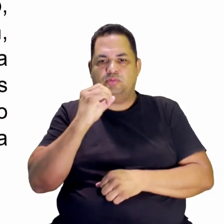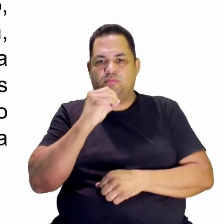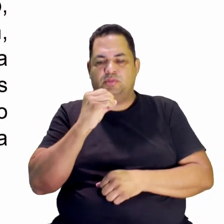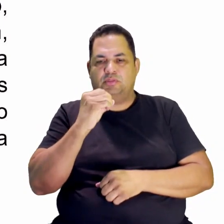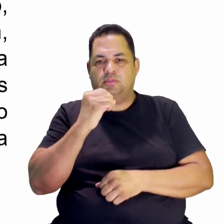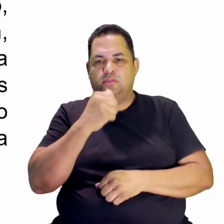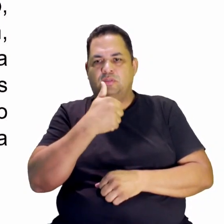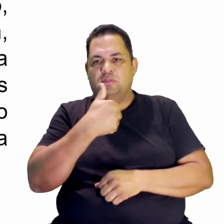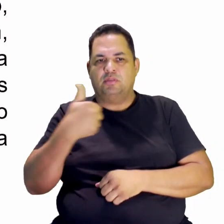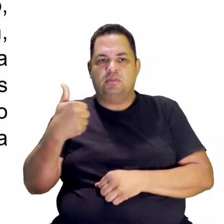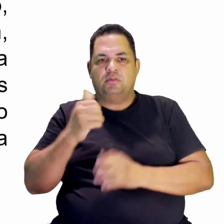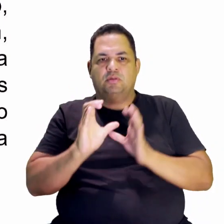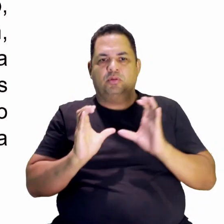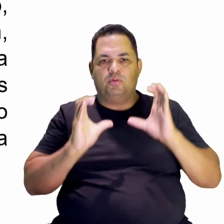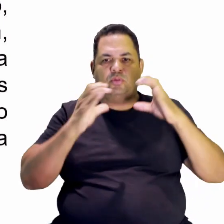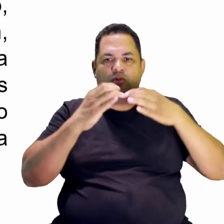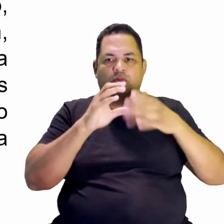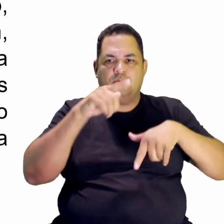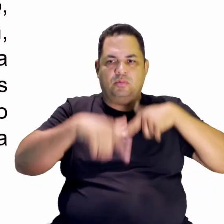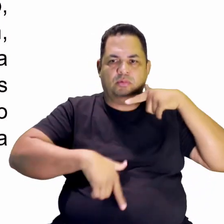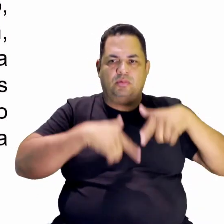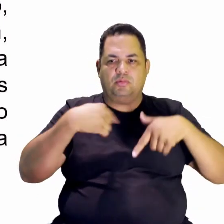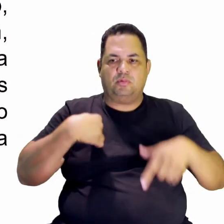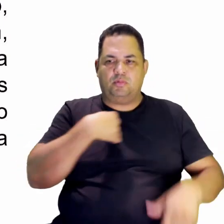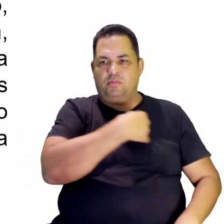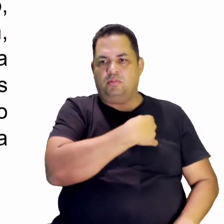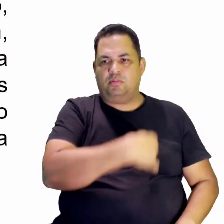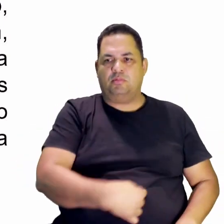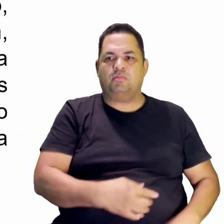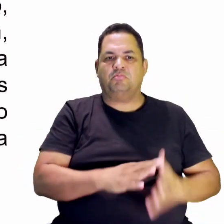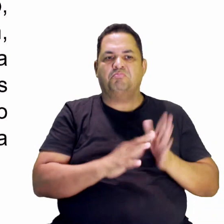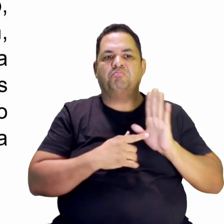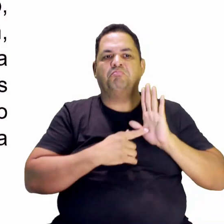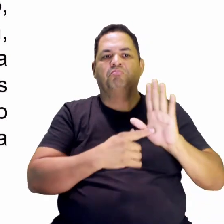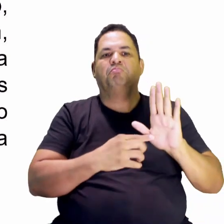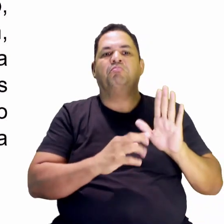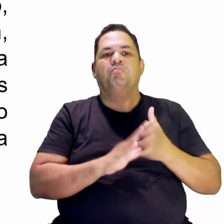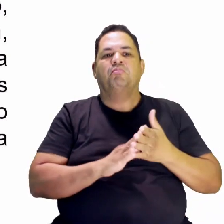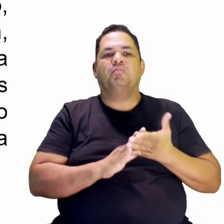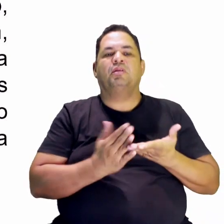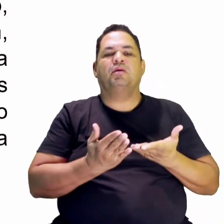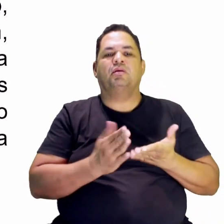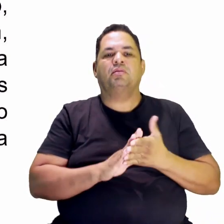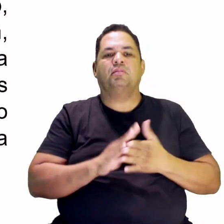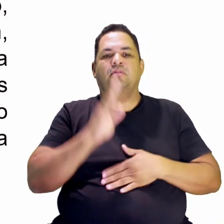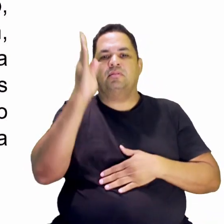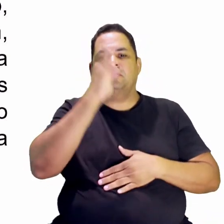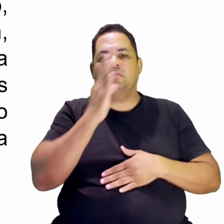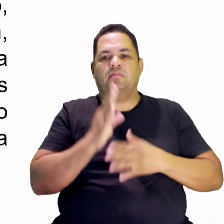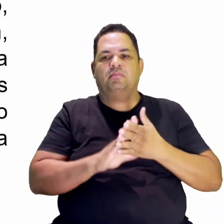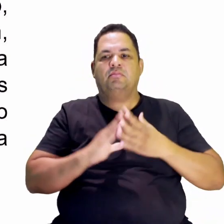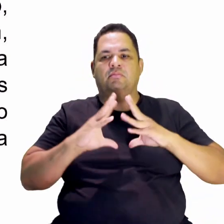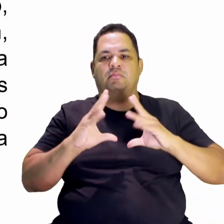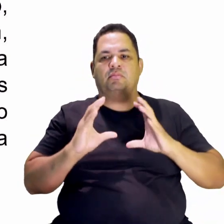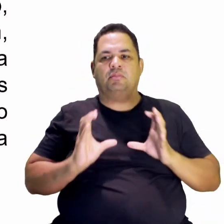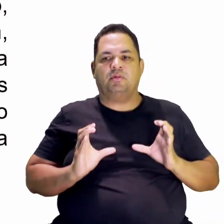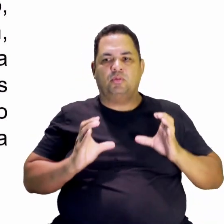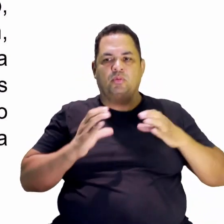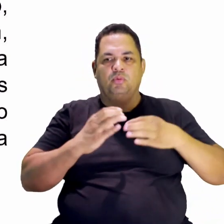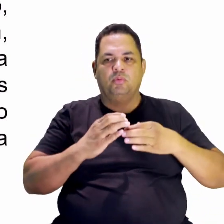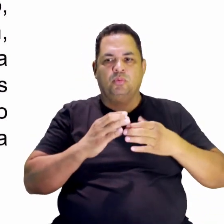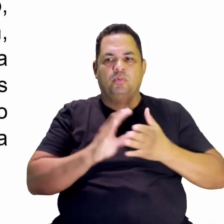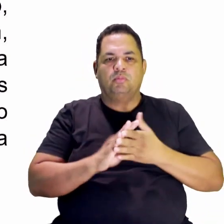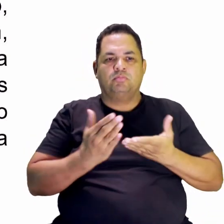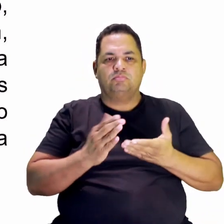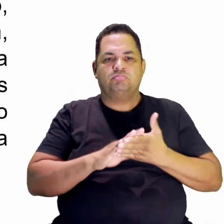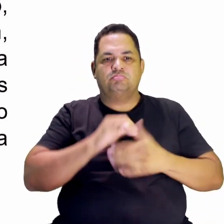lei seca, um grupo de trabalhadores chineses deu um exemplo aos brasileiros de como fazer para que a turma do balão não